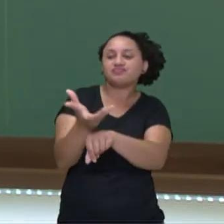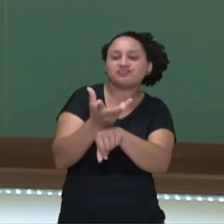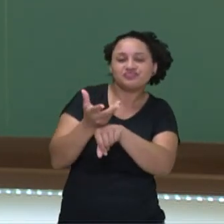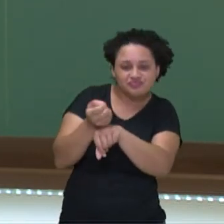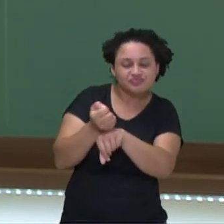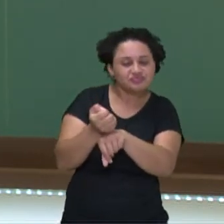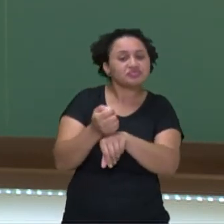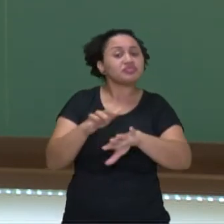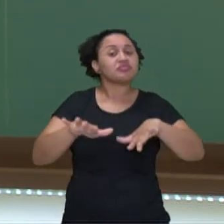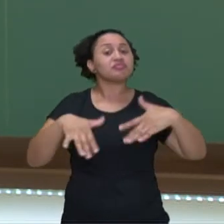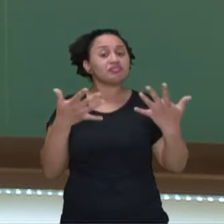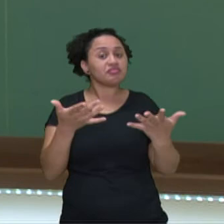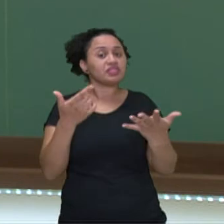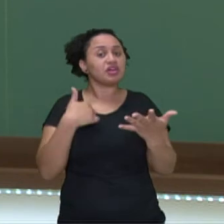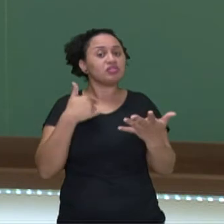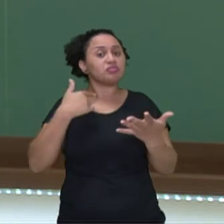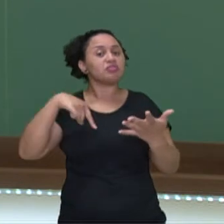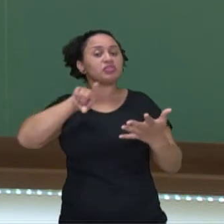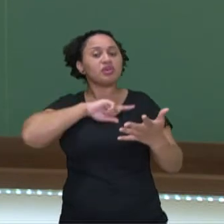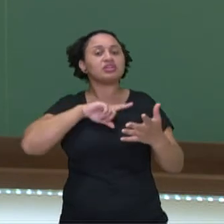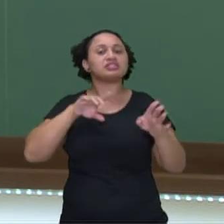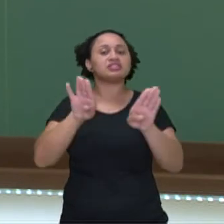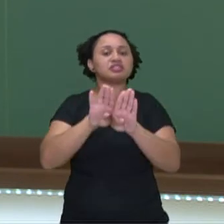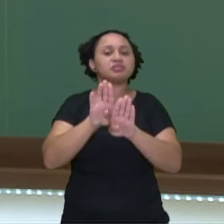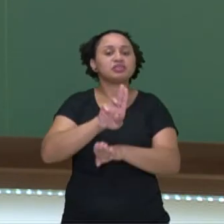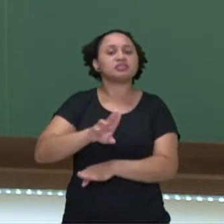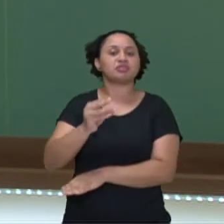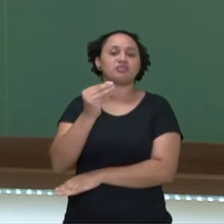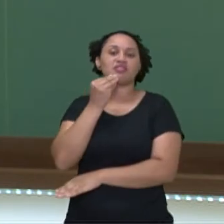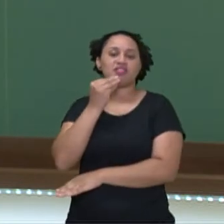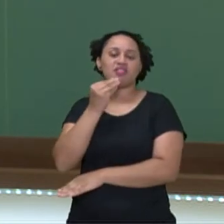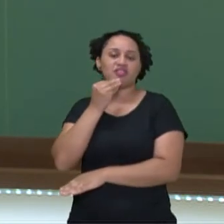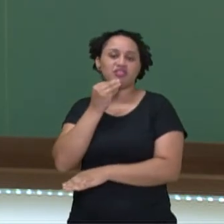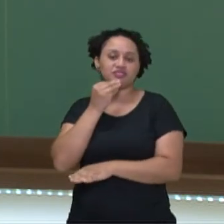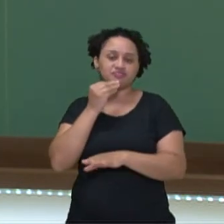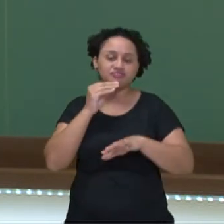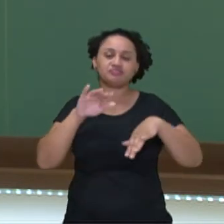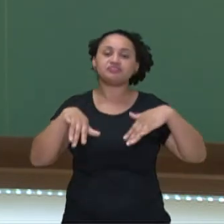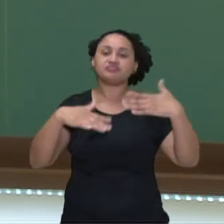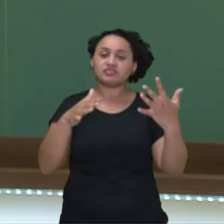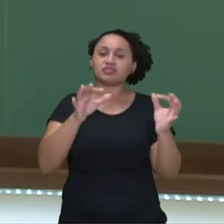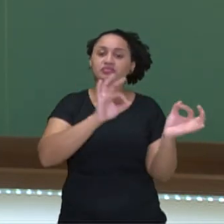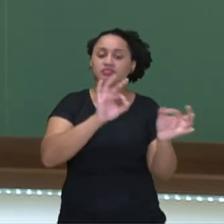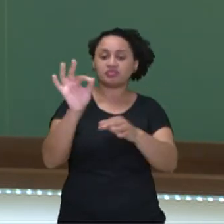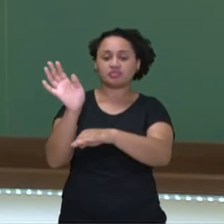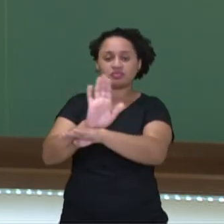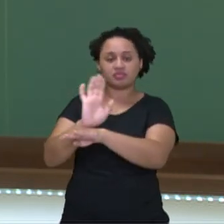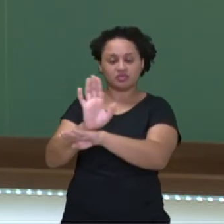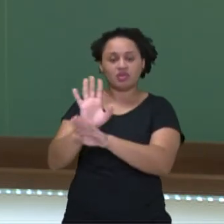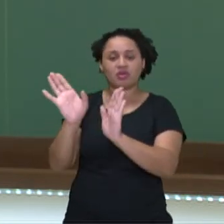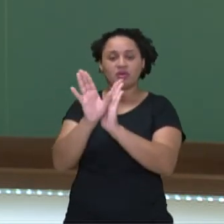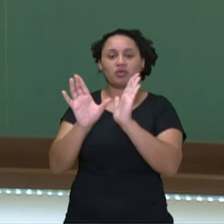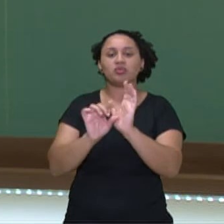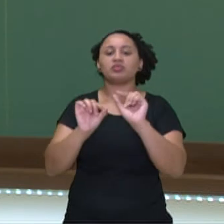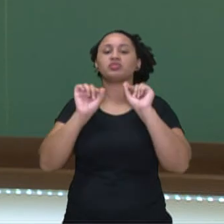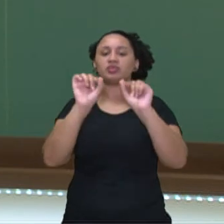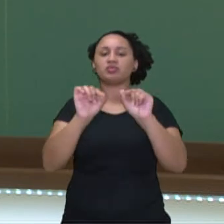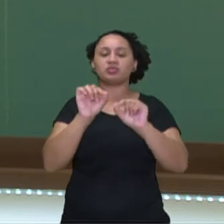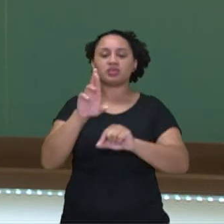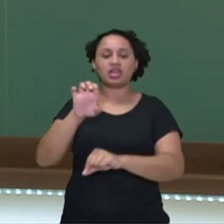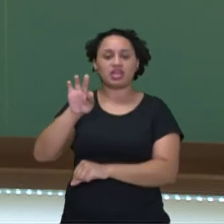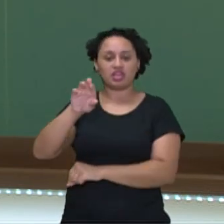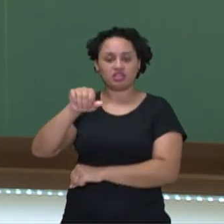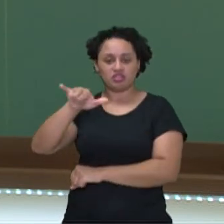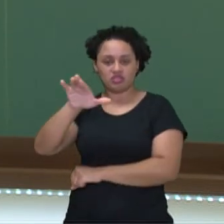e para isso nós utilizamos a lógica. Bom, nesse vídeo nós falamos sobre a